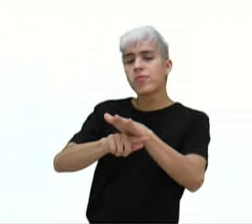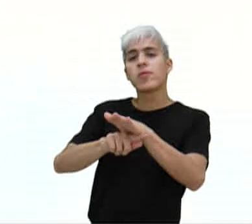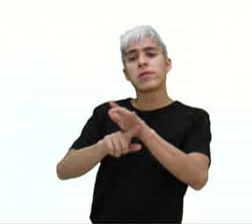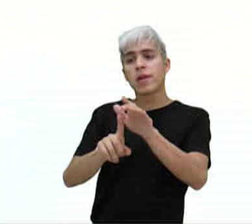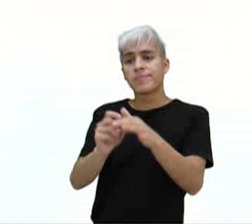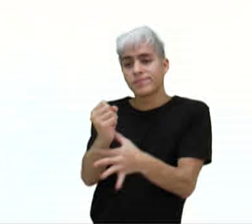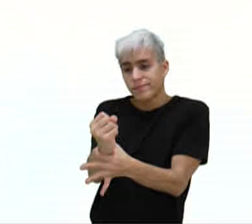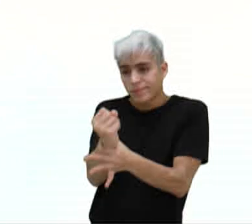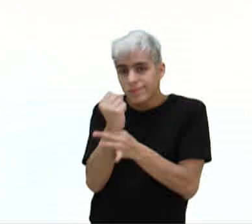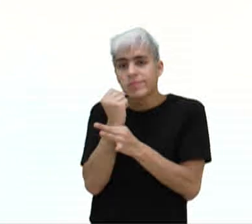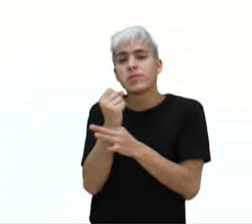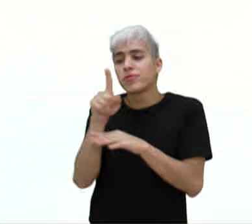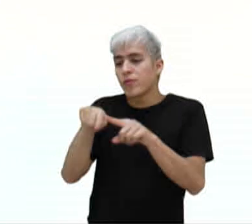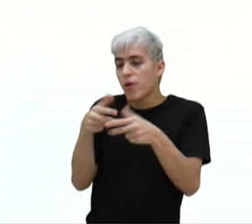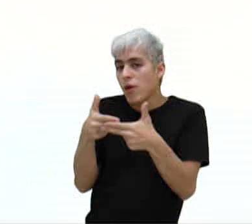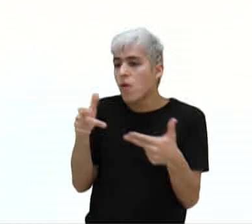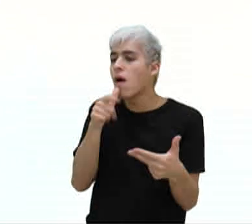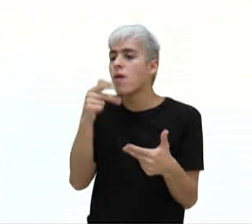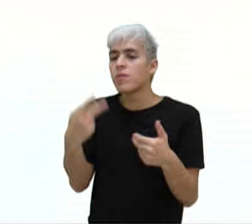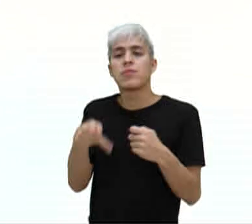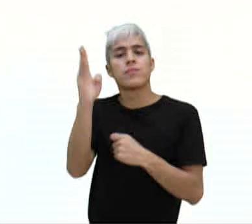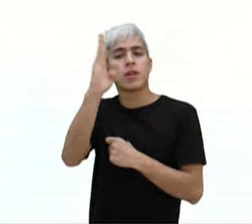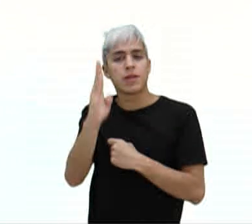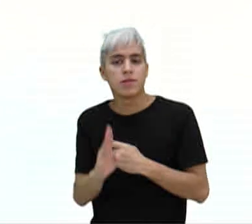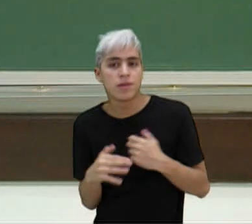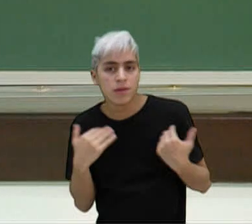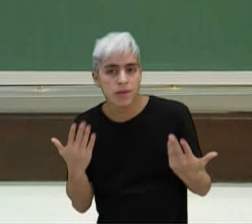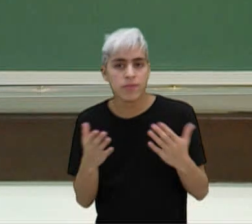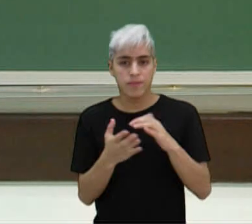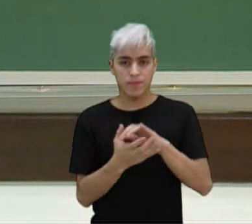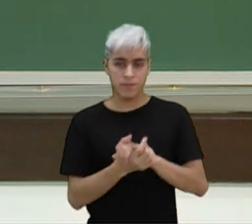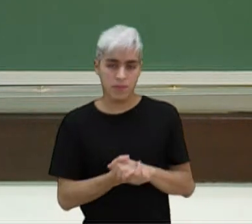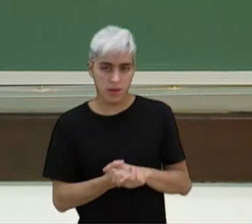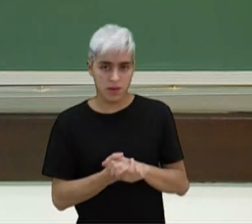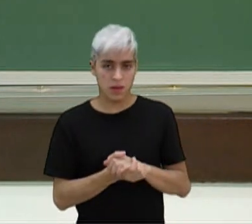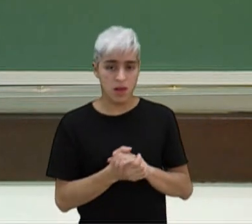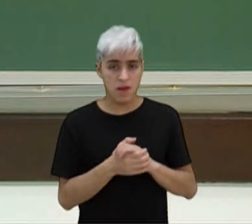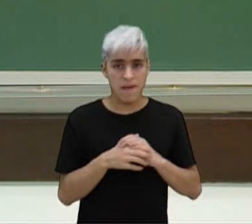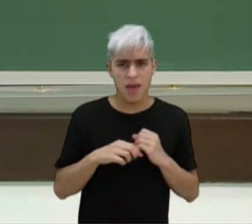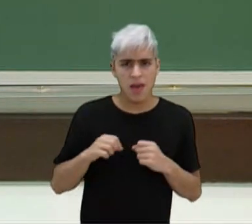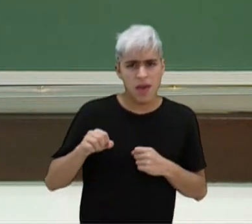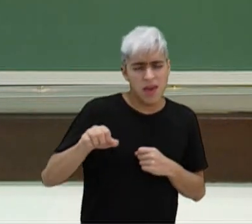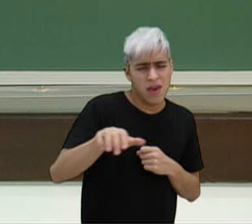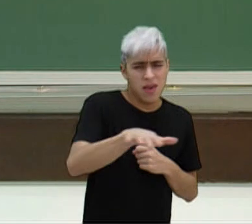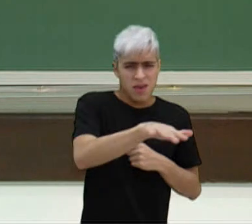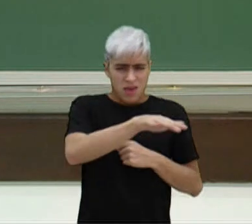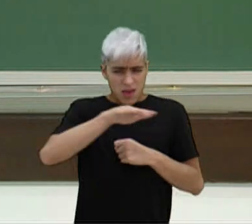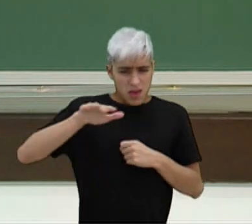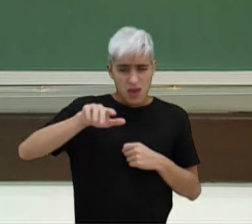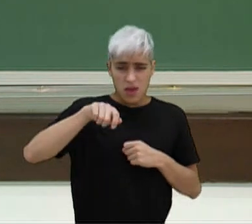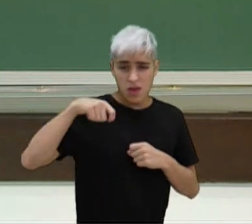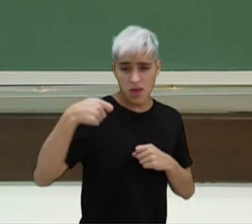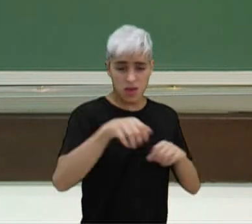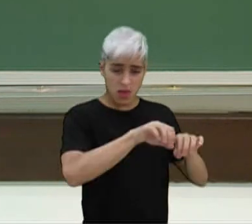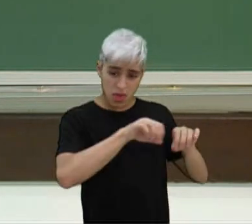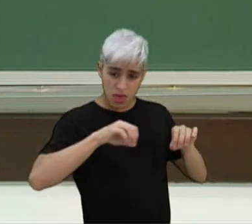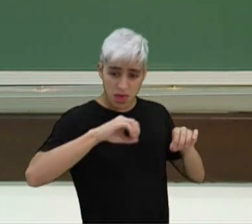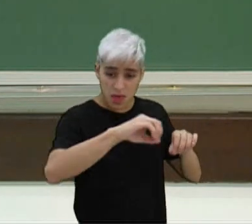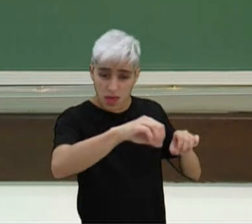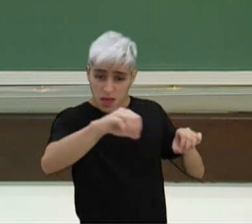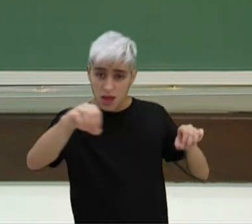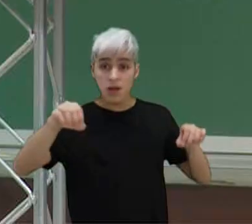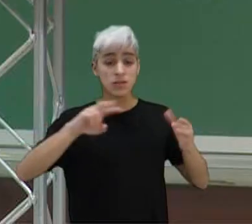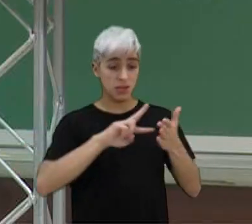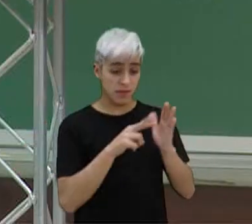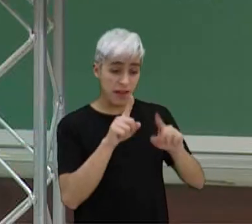dos recursos hídricos brasileiros. Então, quando eu falo na questão ambiental, relacionada ao saneamento ambiental, eu estou falando